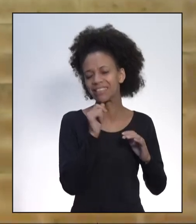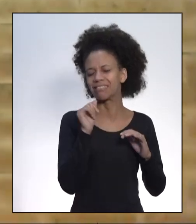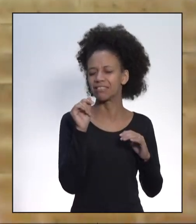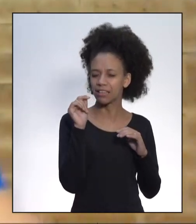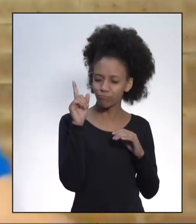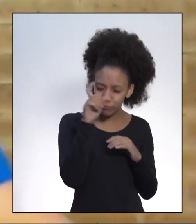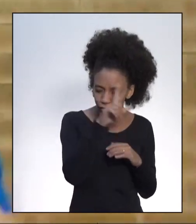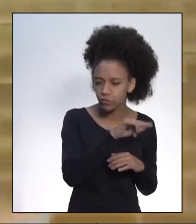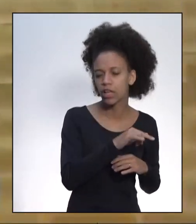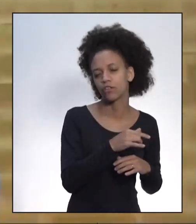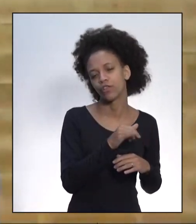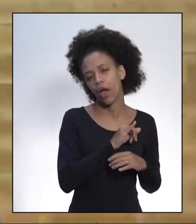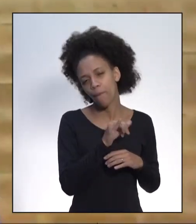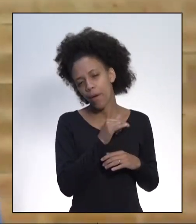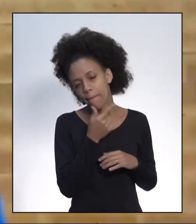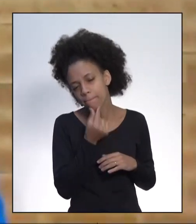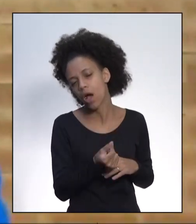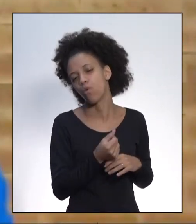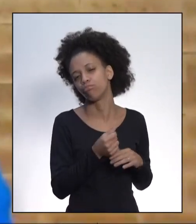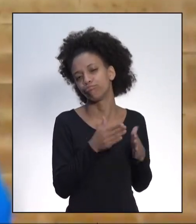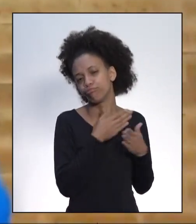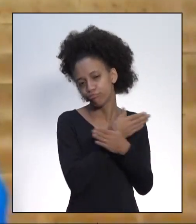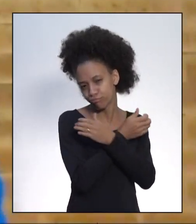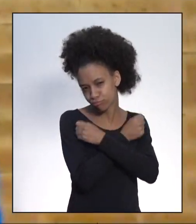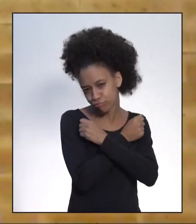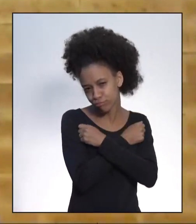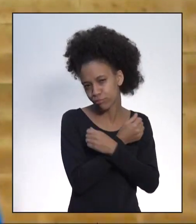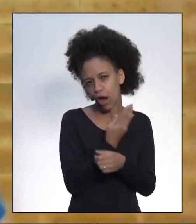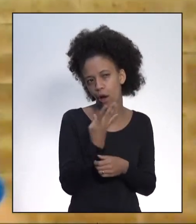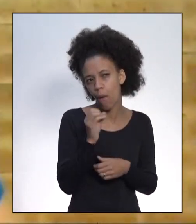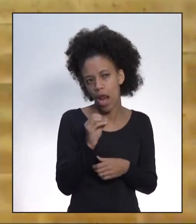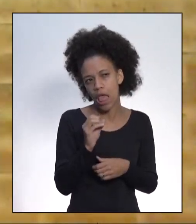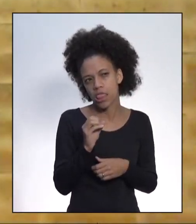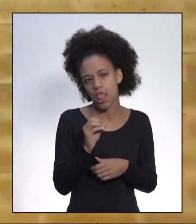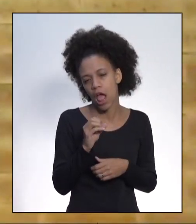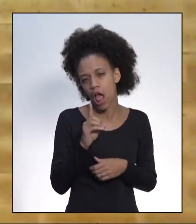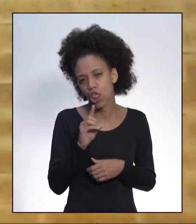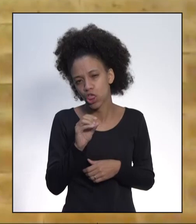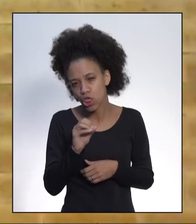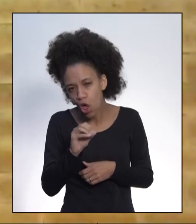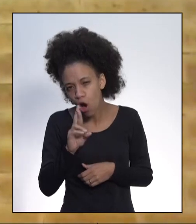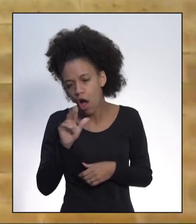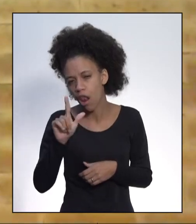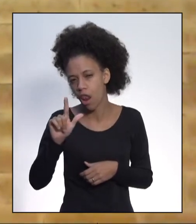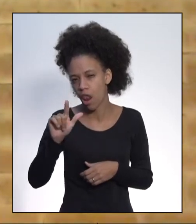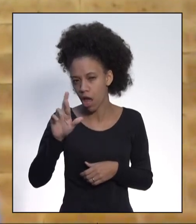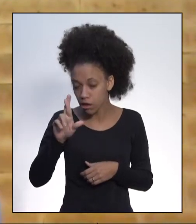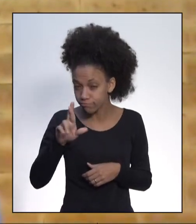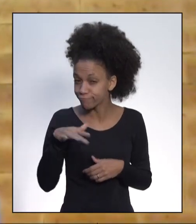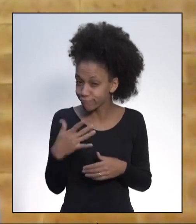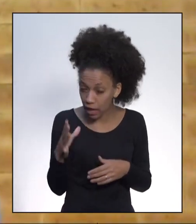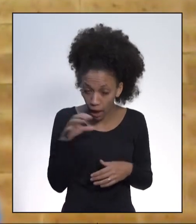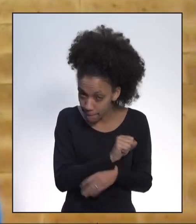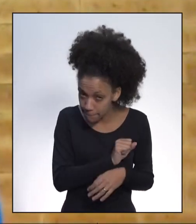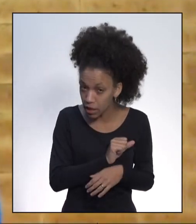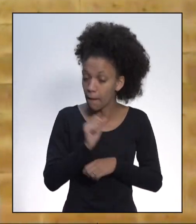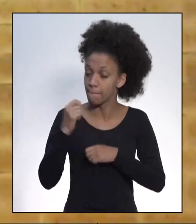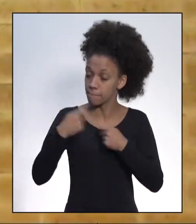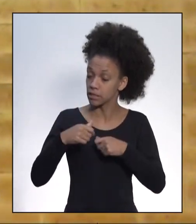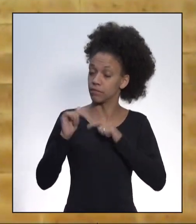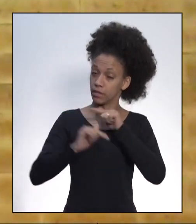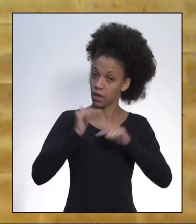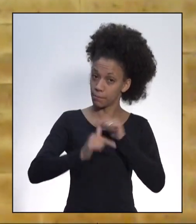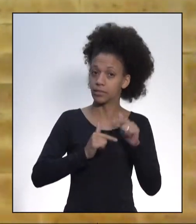dificuldades, meu irmão desempregado. Eu voltei, acho que US$ 40 no bolso, e sabia que eu já precisava lá rapidamente trabalhar